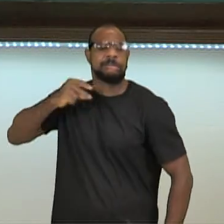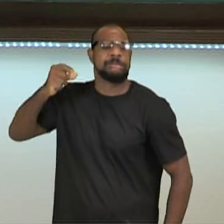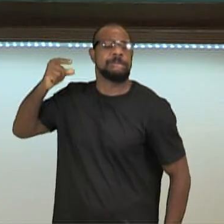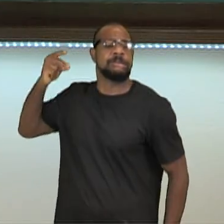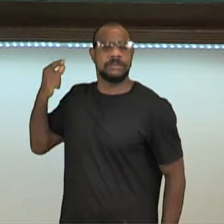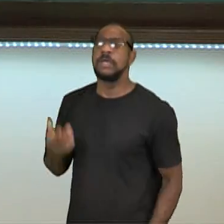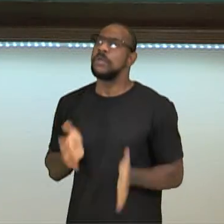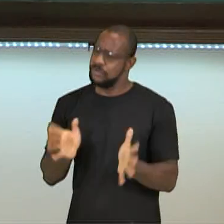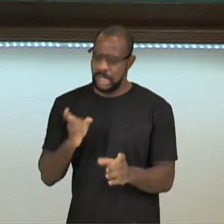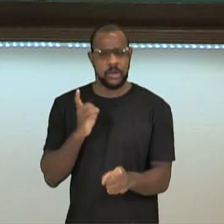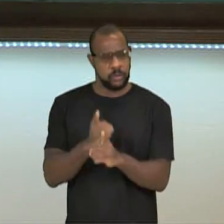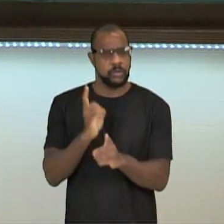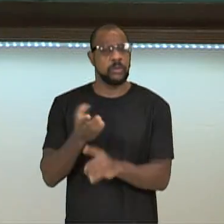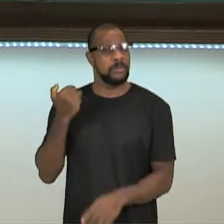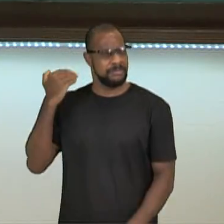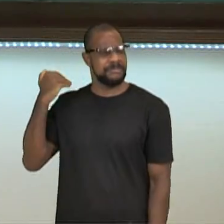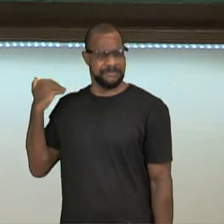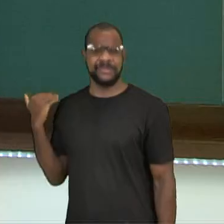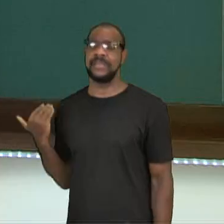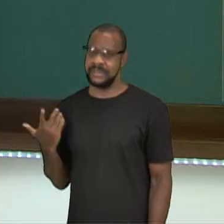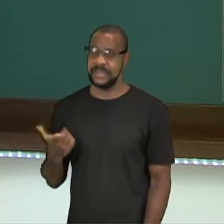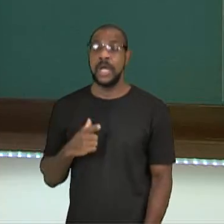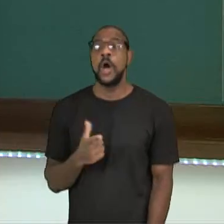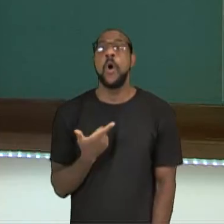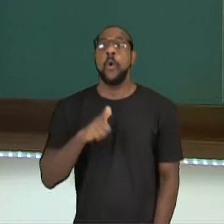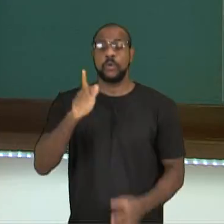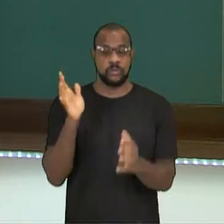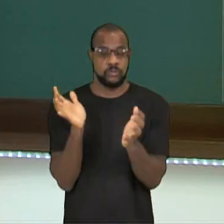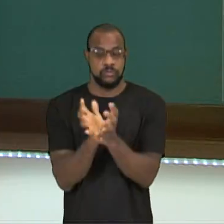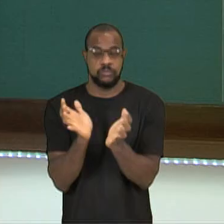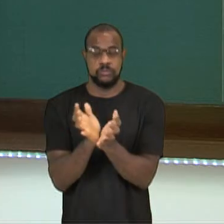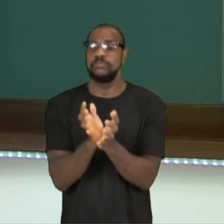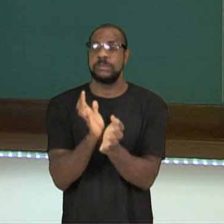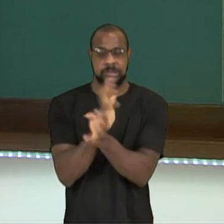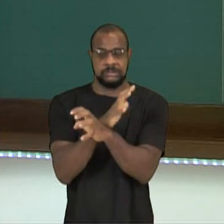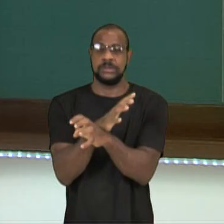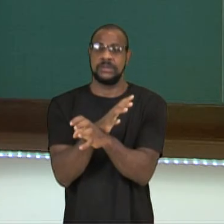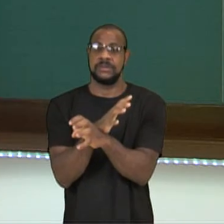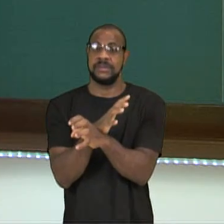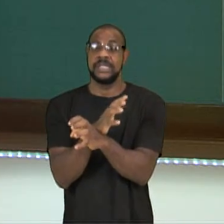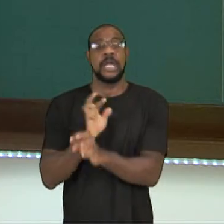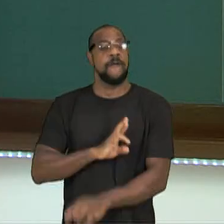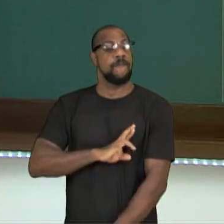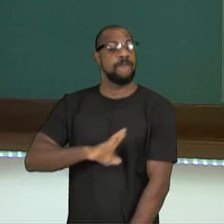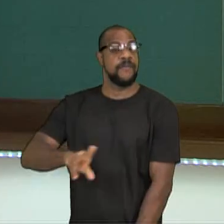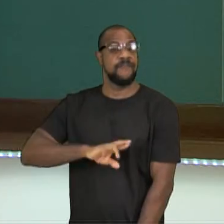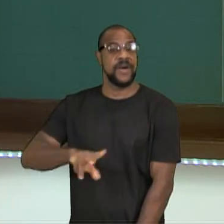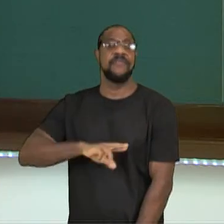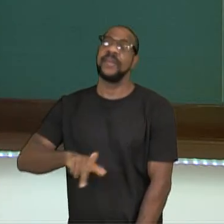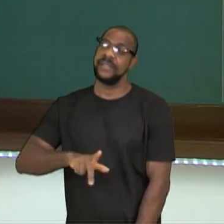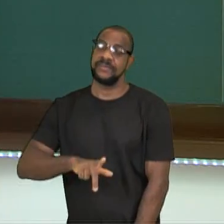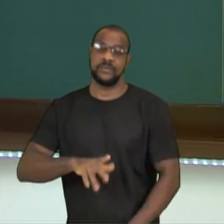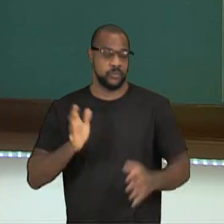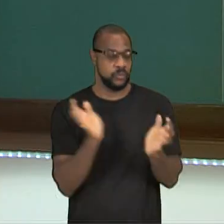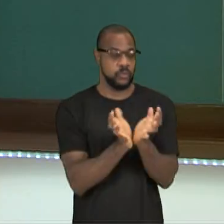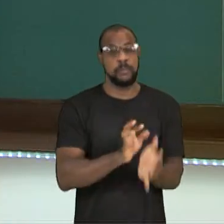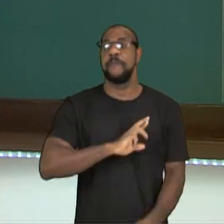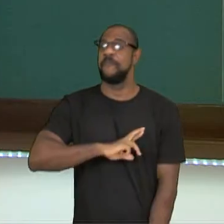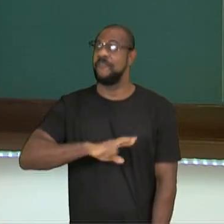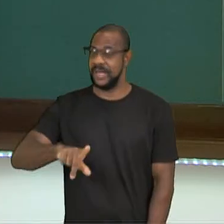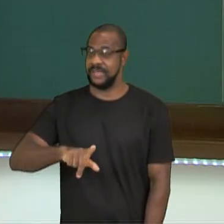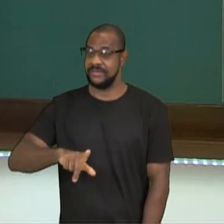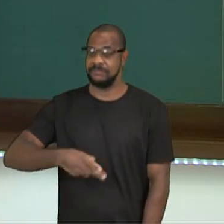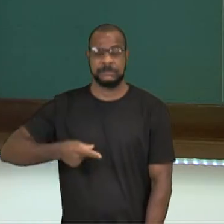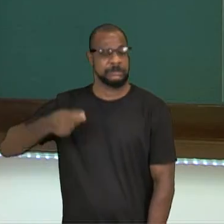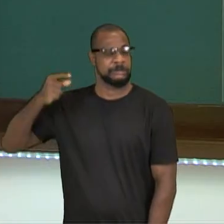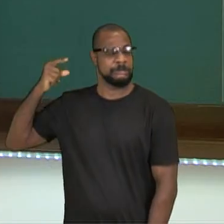foi encontrado há uns anos atrás, agora, um outro esqueleto que não é um Australopithecus, Não é da linha, né, da espécie